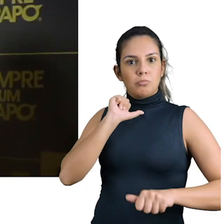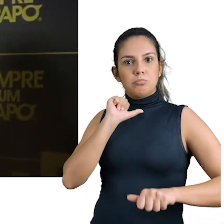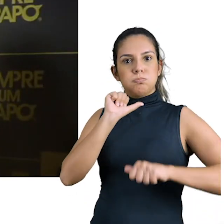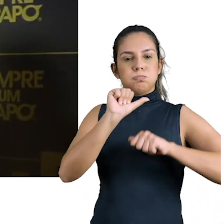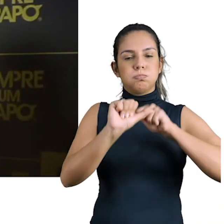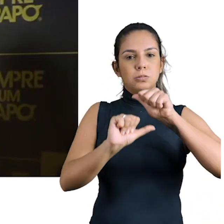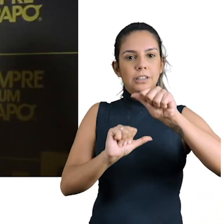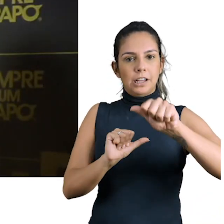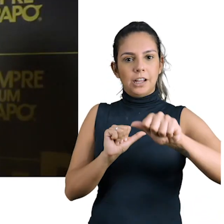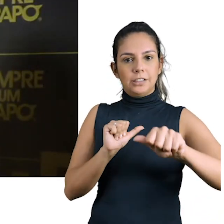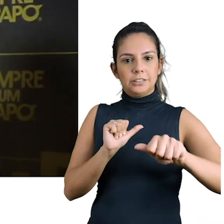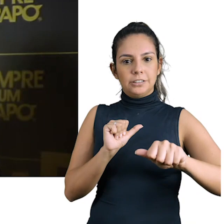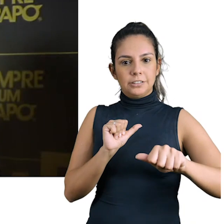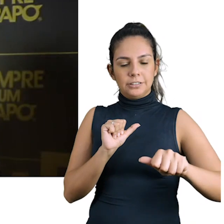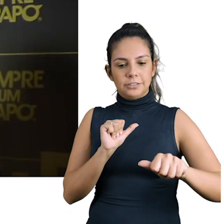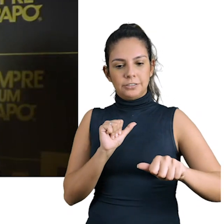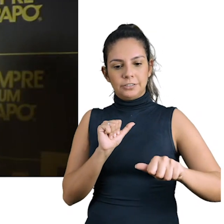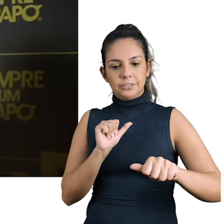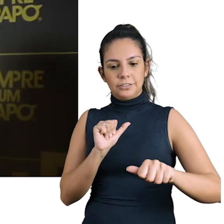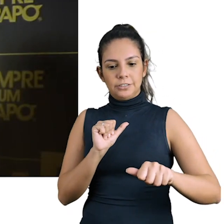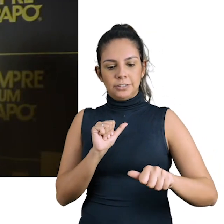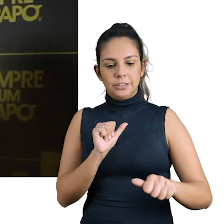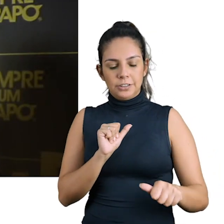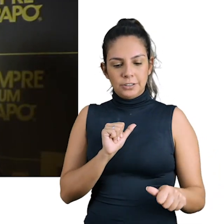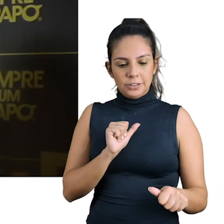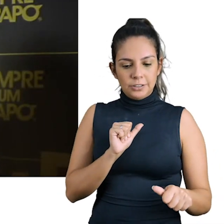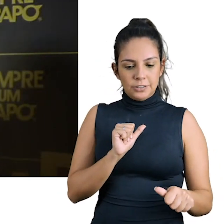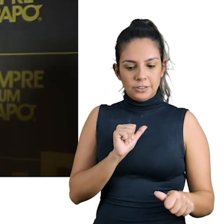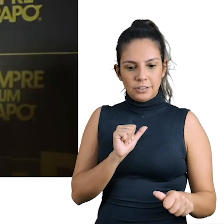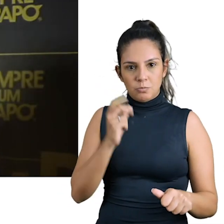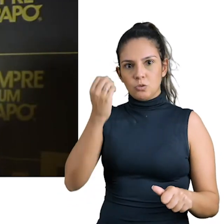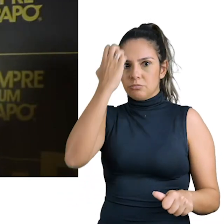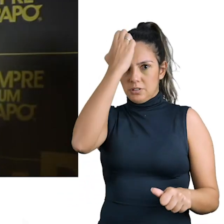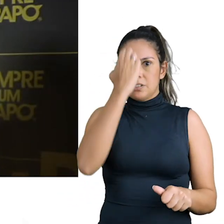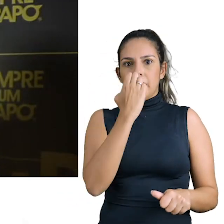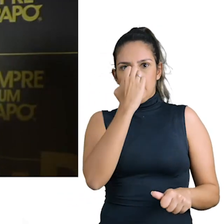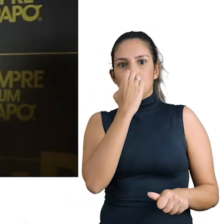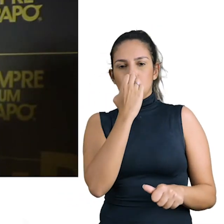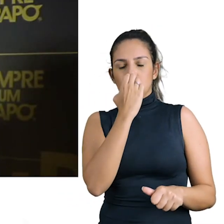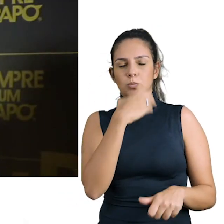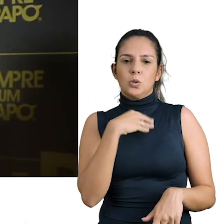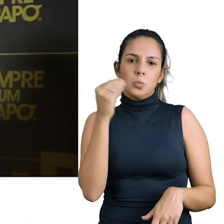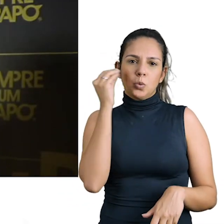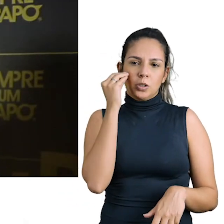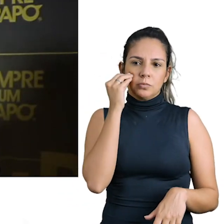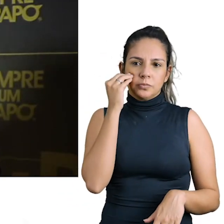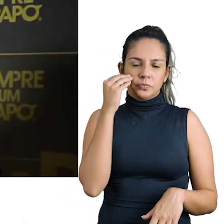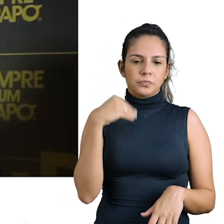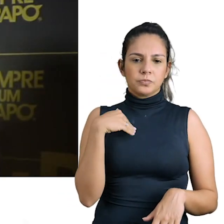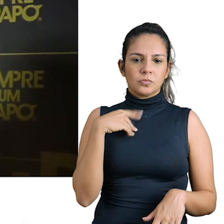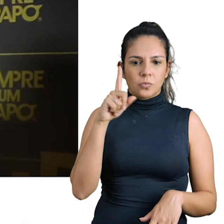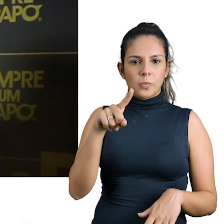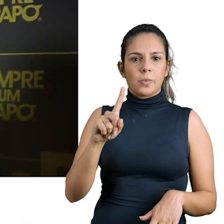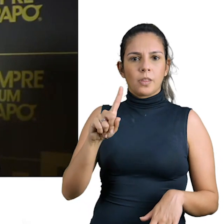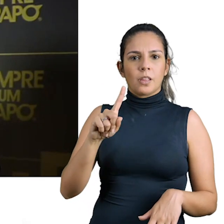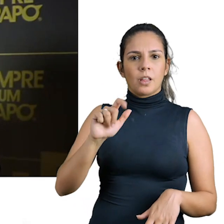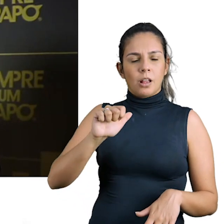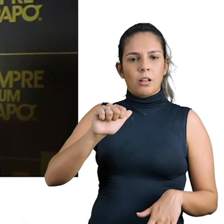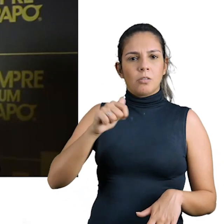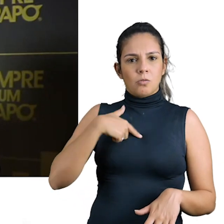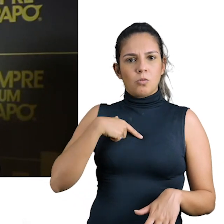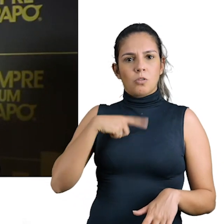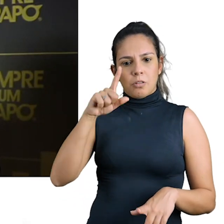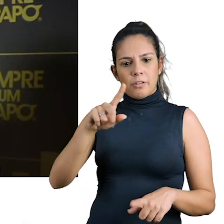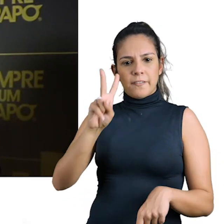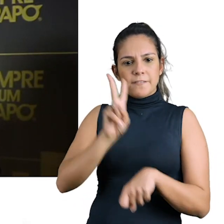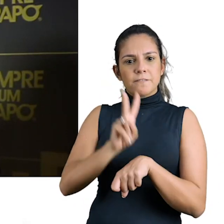reforma, talvez visitando esse assunto com muita seriedade, né? Eu, por exemplo, eu sou totalmente a favor